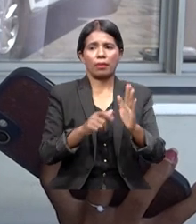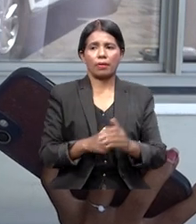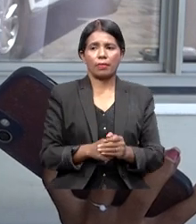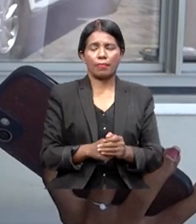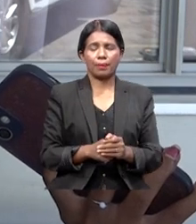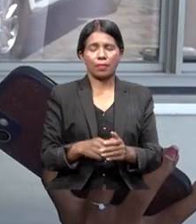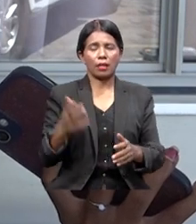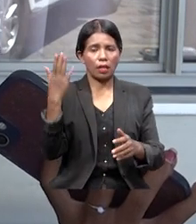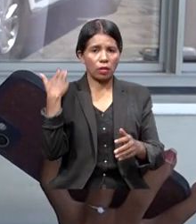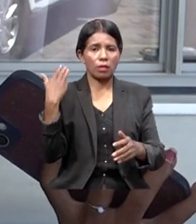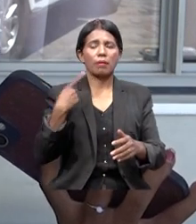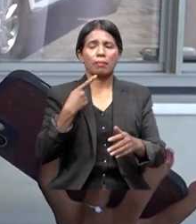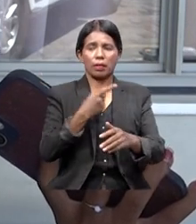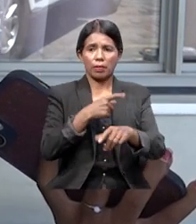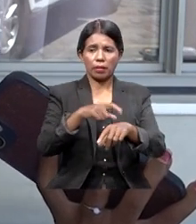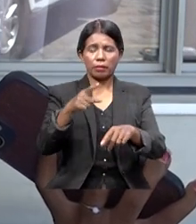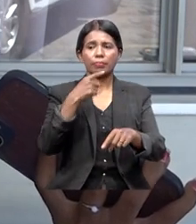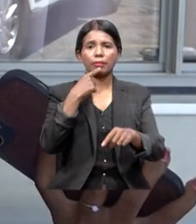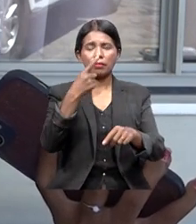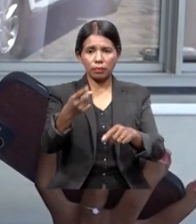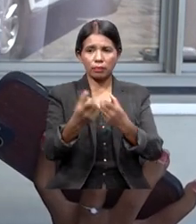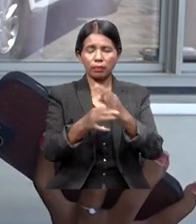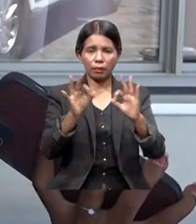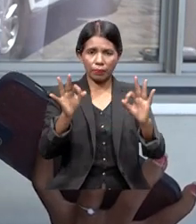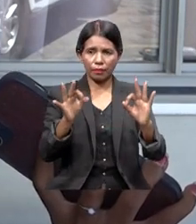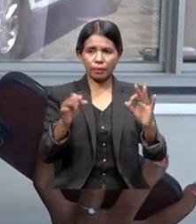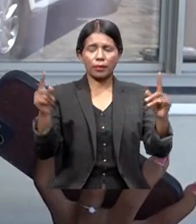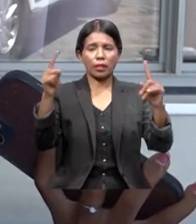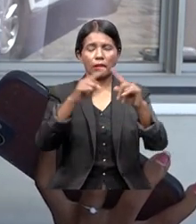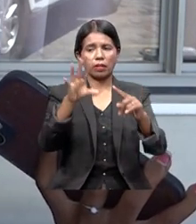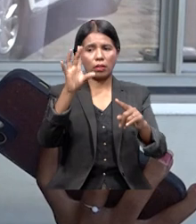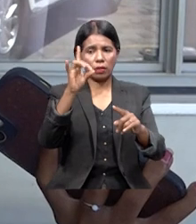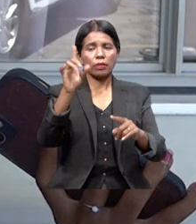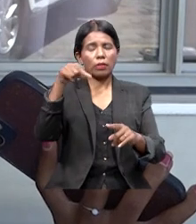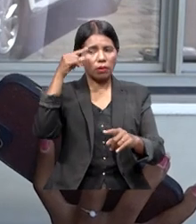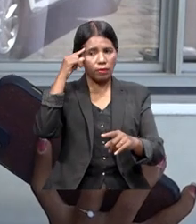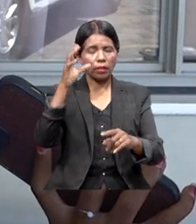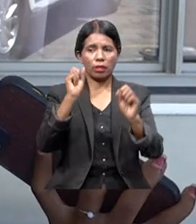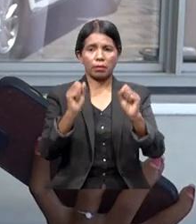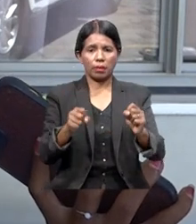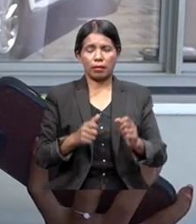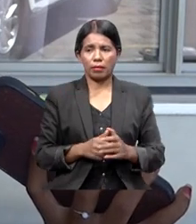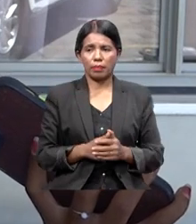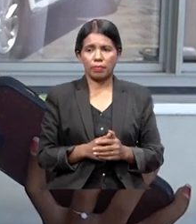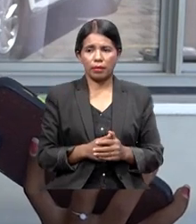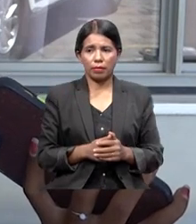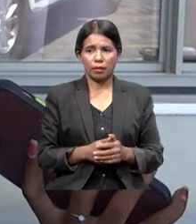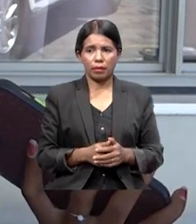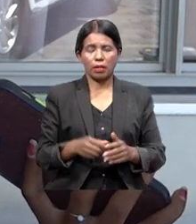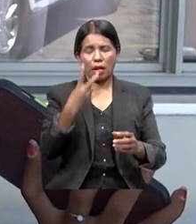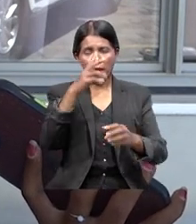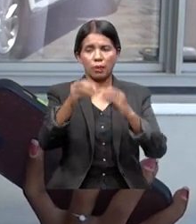quinta legislatura parlamento autoriza tio na ba oitavo governo a tu legisla lei